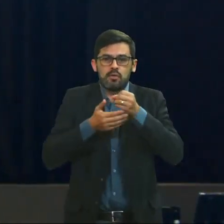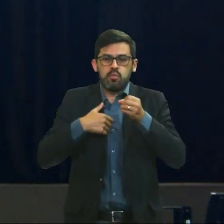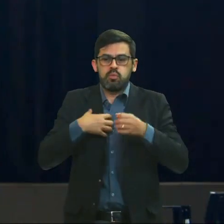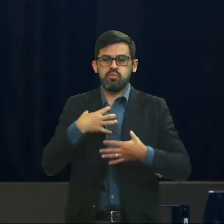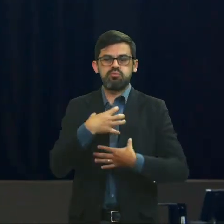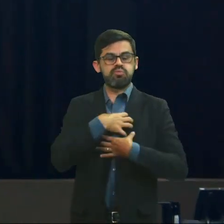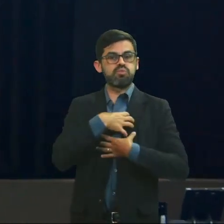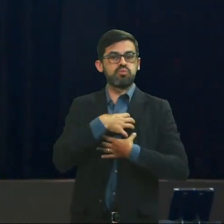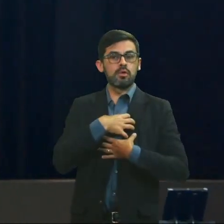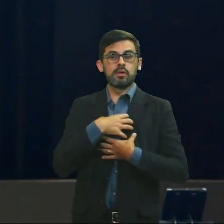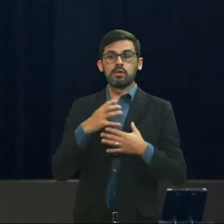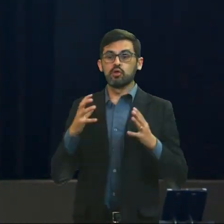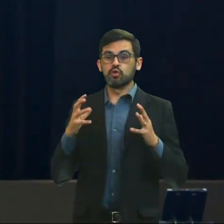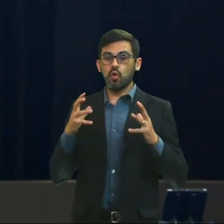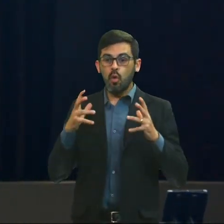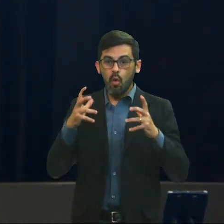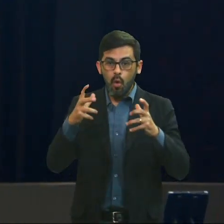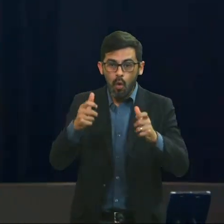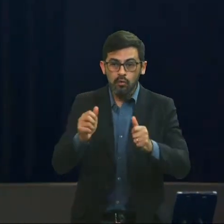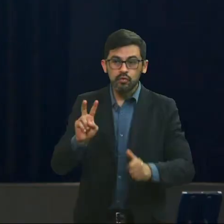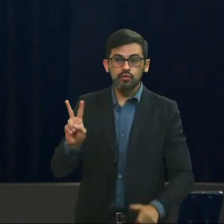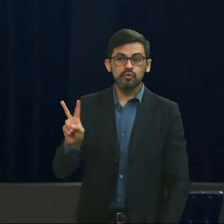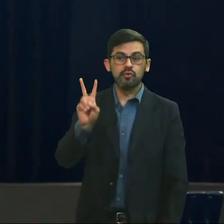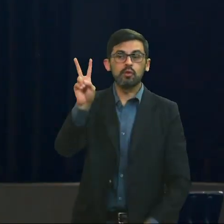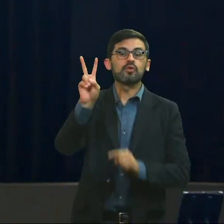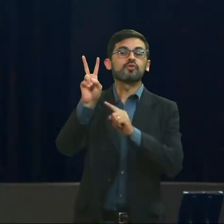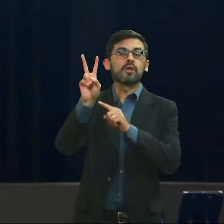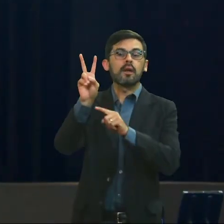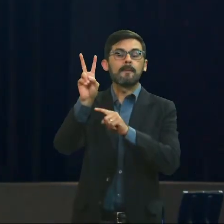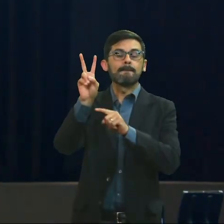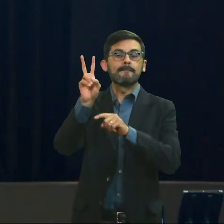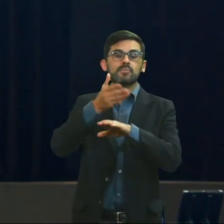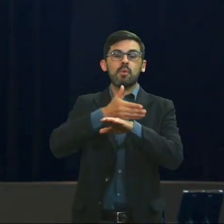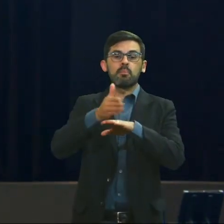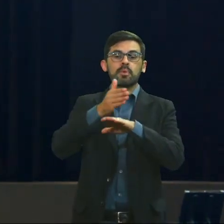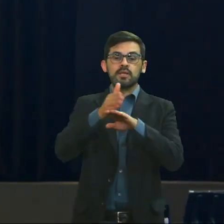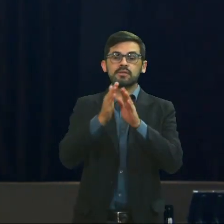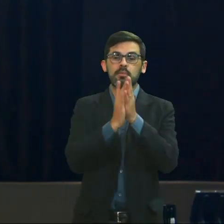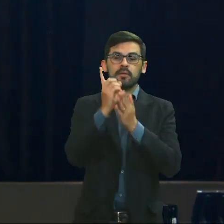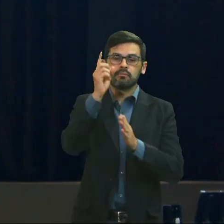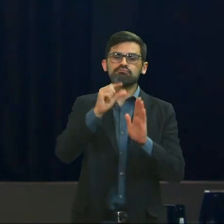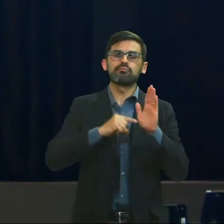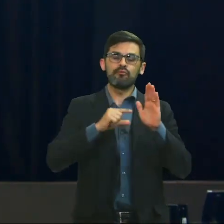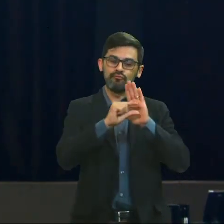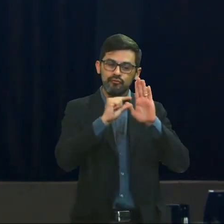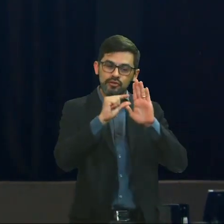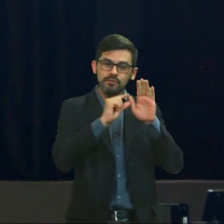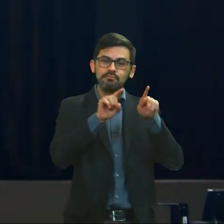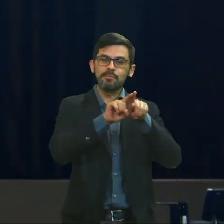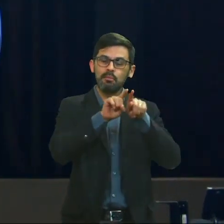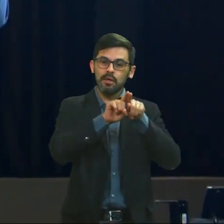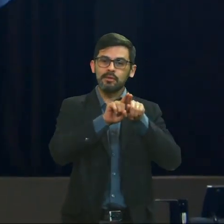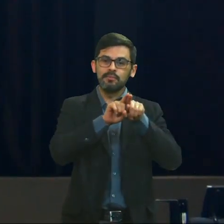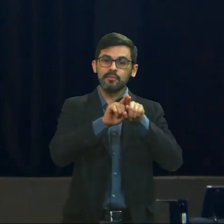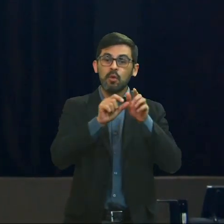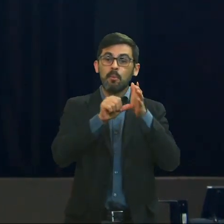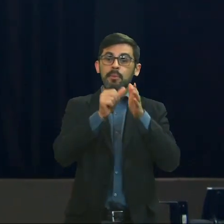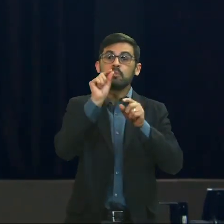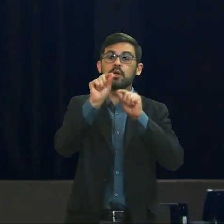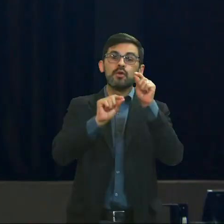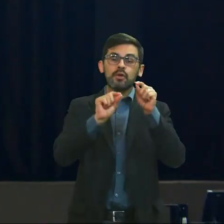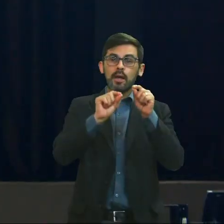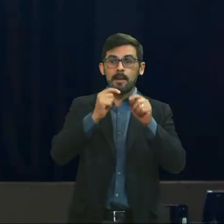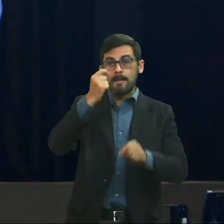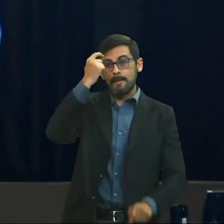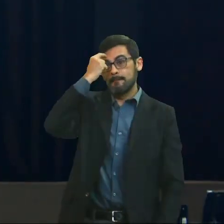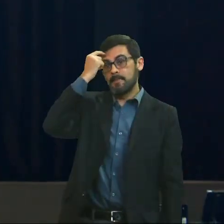impactado. Todos os valores eram princípios bíblicos. Tinha até o versículo embaixo. Eu lembro do primeiro: pense